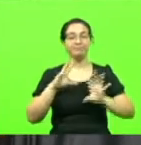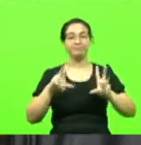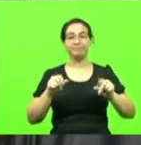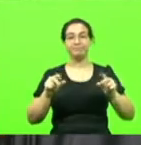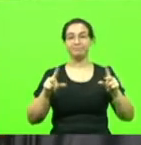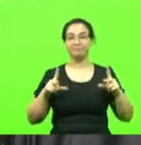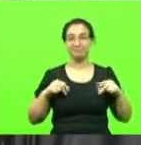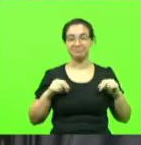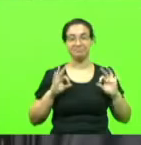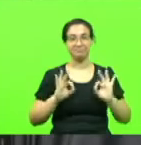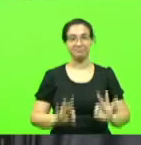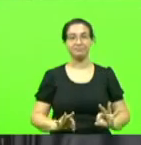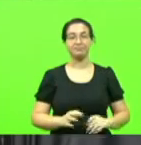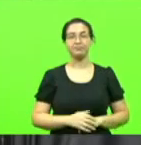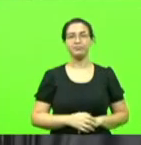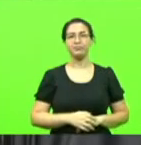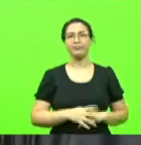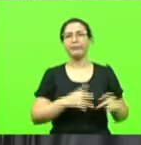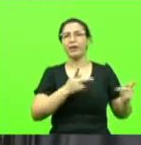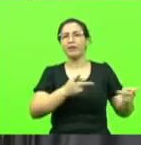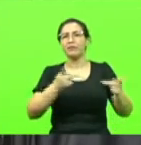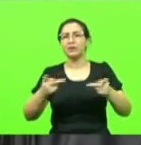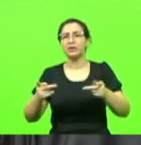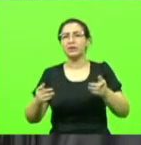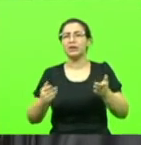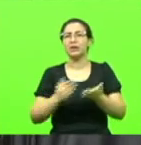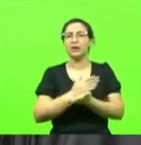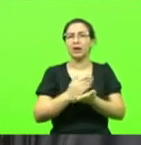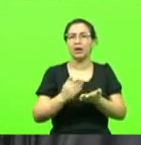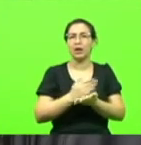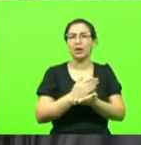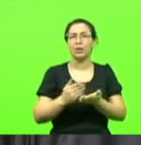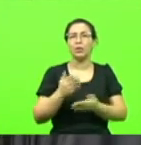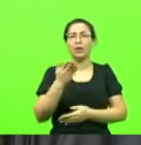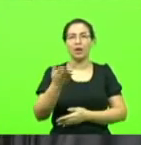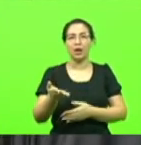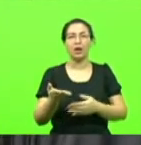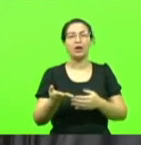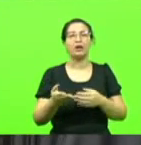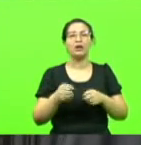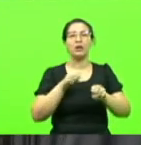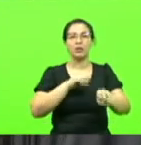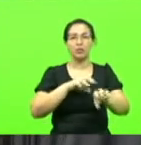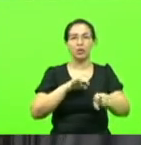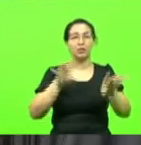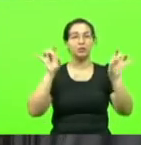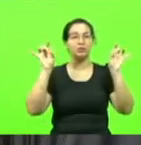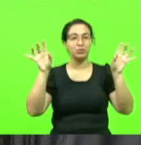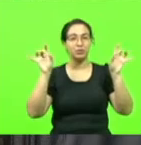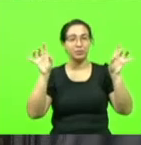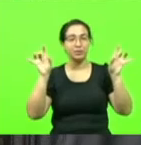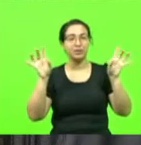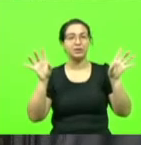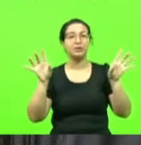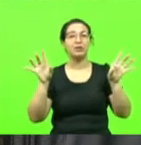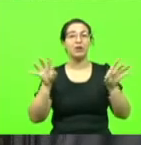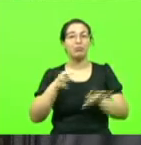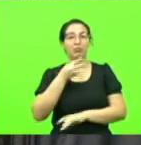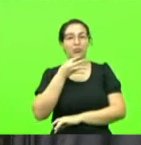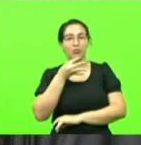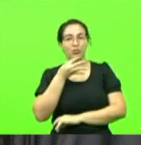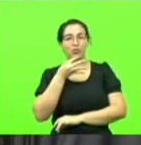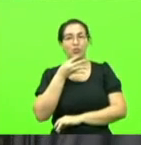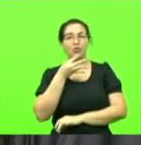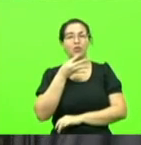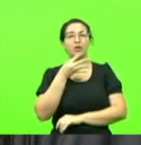todo o mérito Com certeza eu estive visitando algum tempo atrás da Fundação Catarinense de Educação Especial e vi lá tive oportunidade de conhecer também